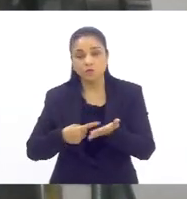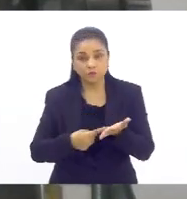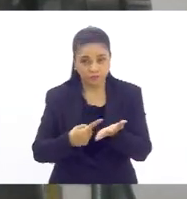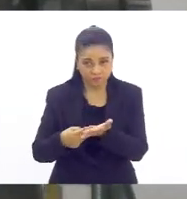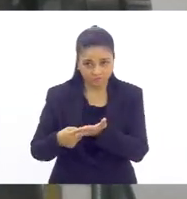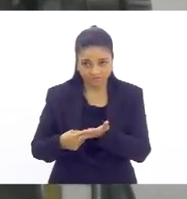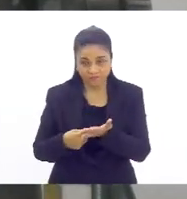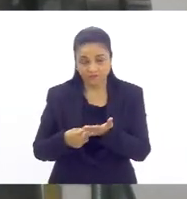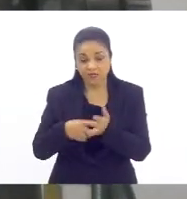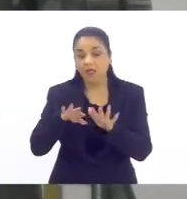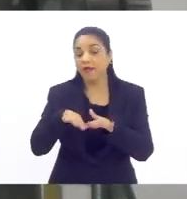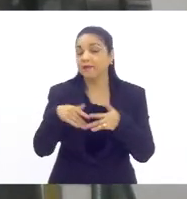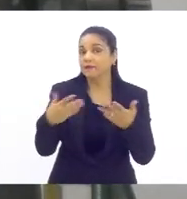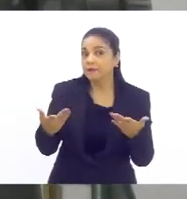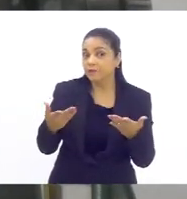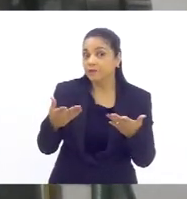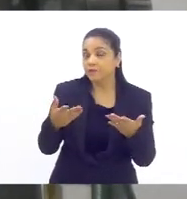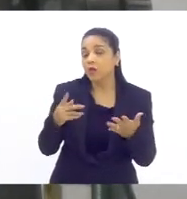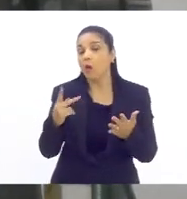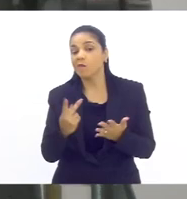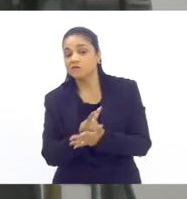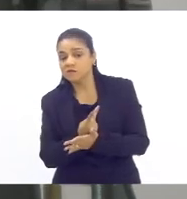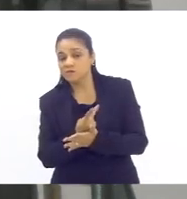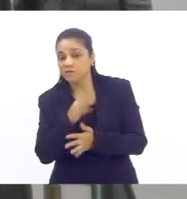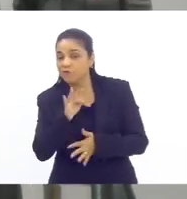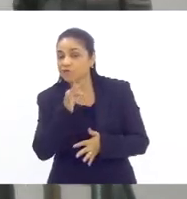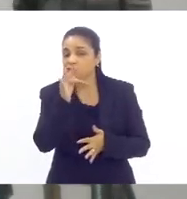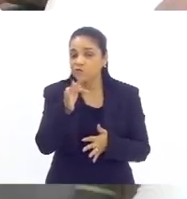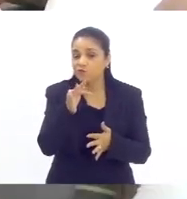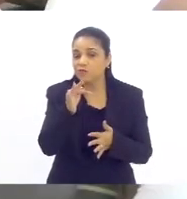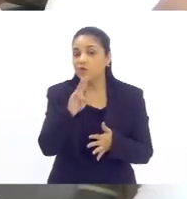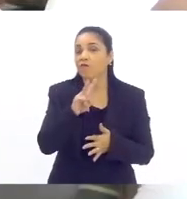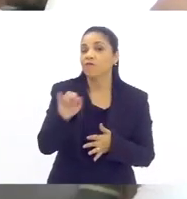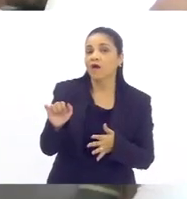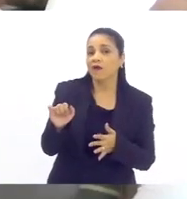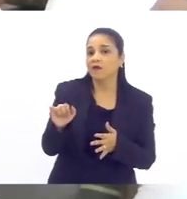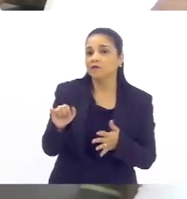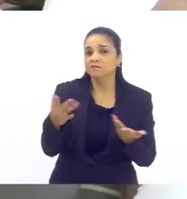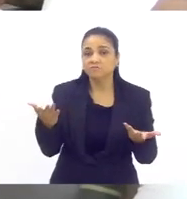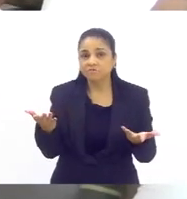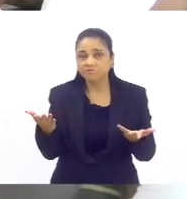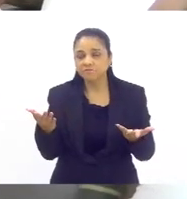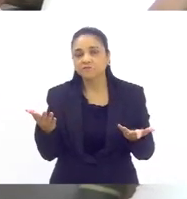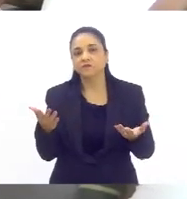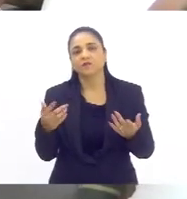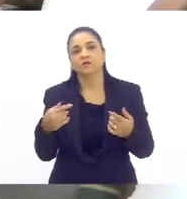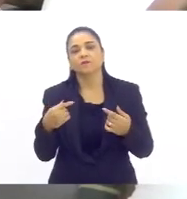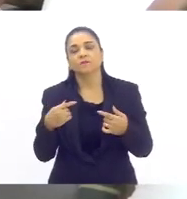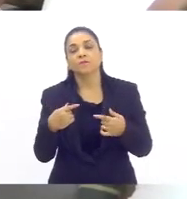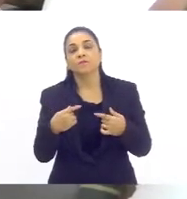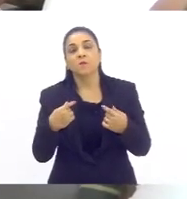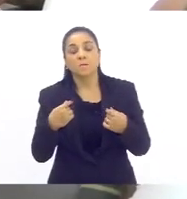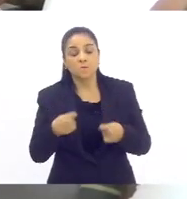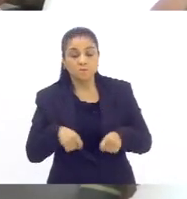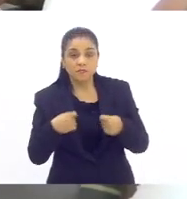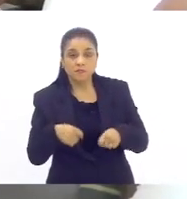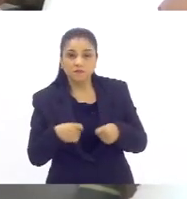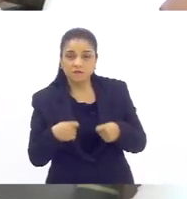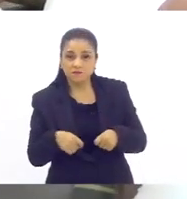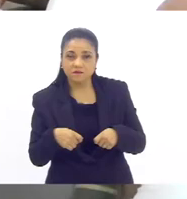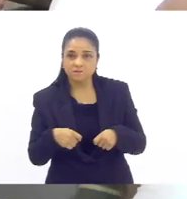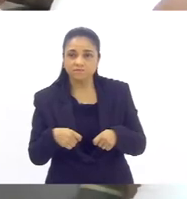e aí que que aconteceu o que que vai acontecer o que que vai sair disso aqui então a gente tem que reservar